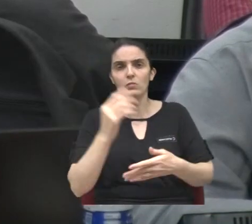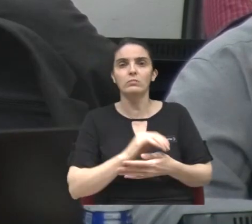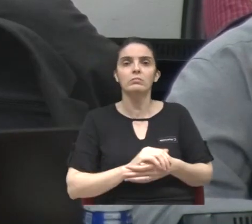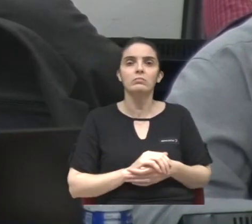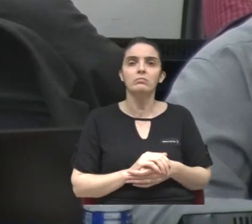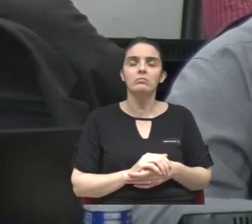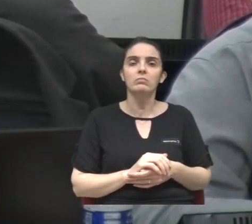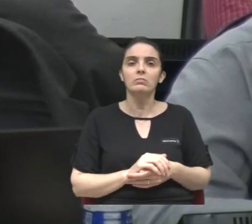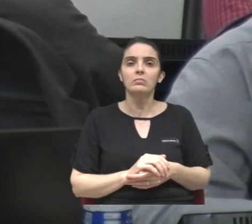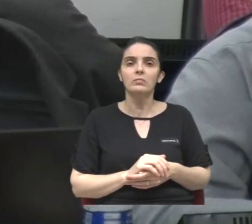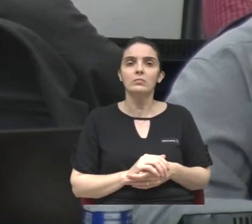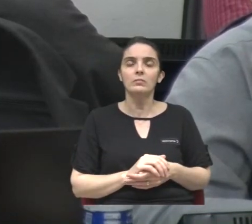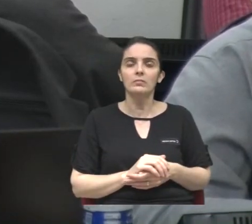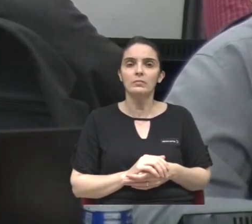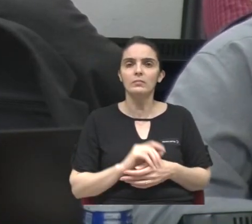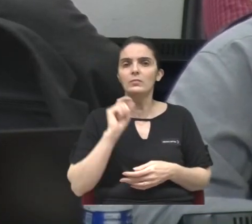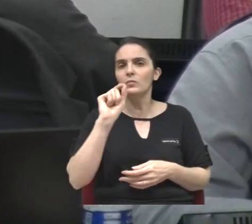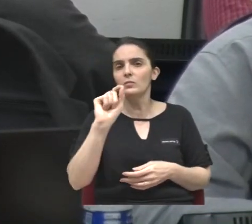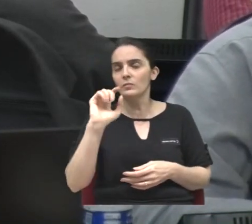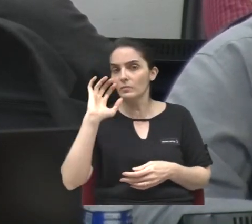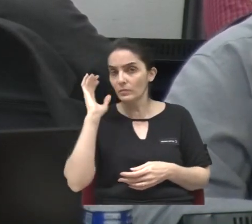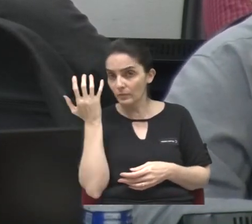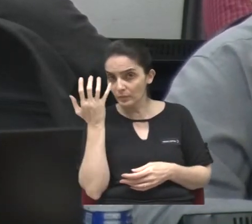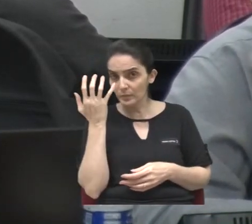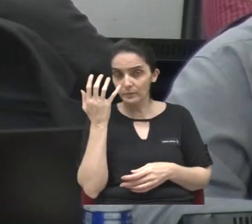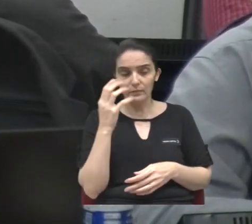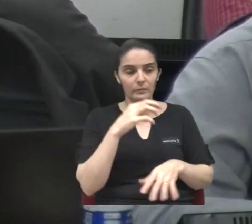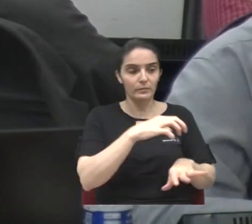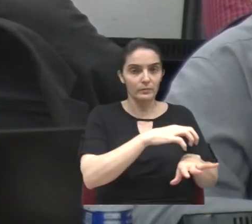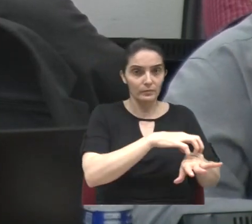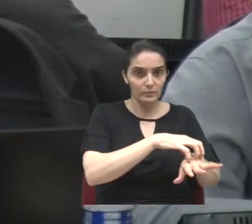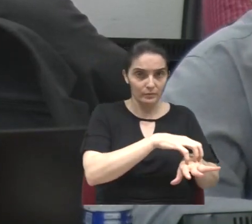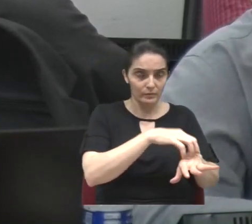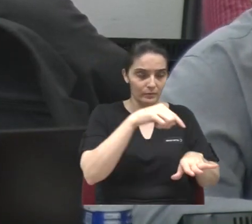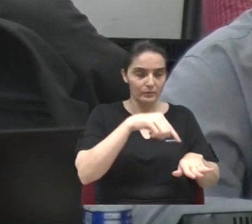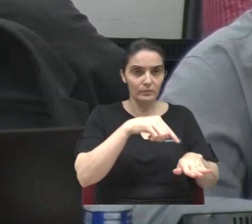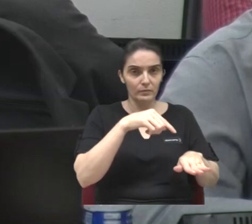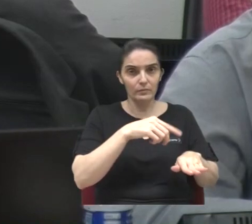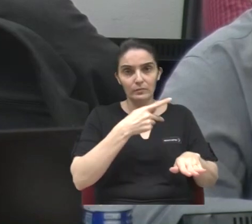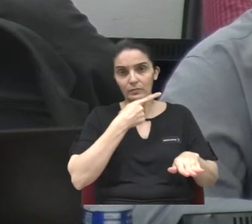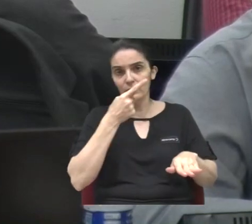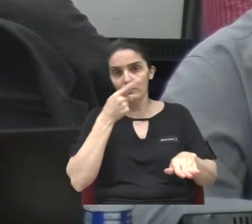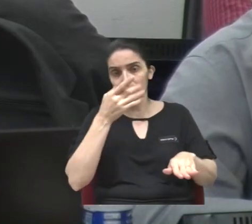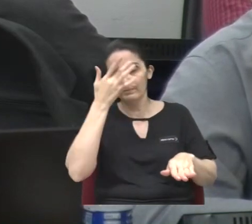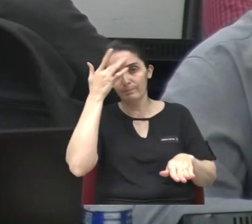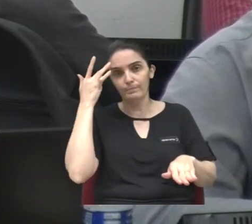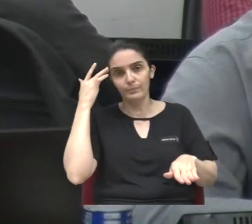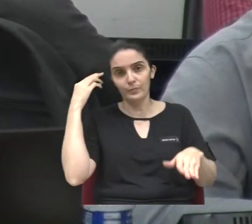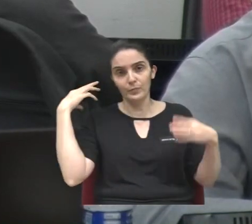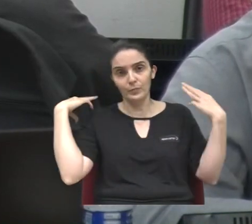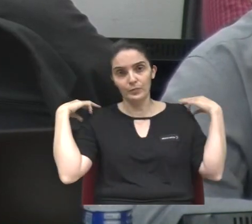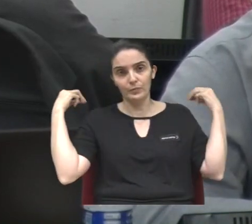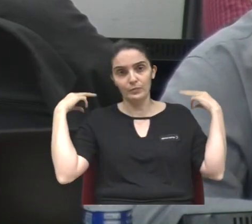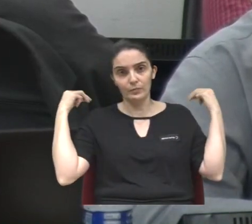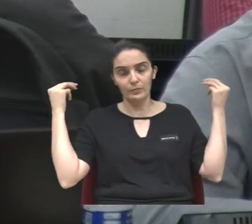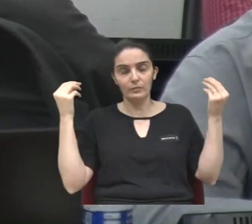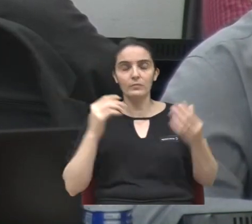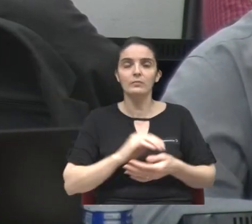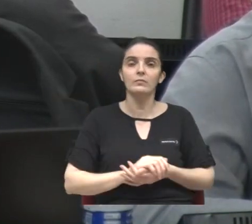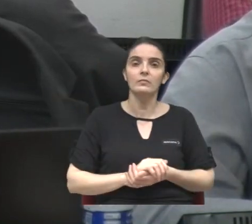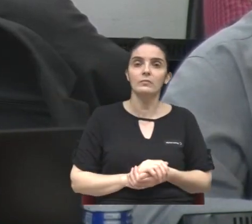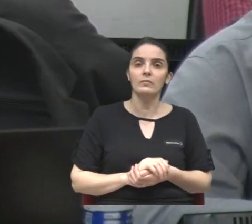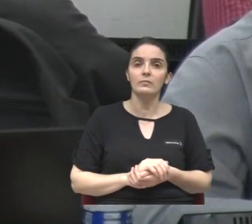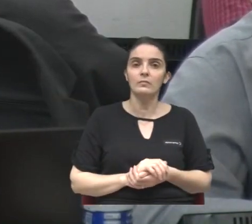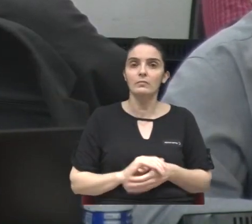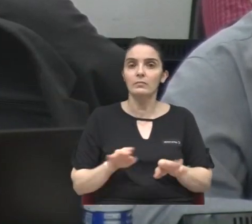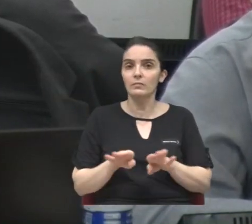ocorria ali dentro da central relacionado aos motoristas. E o trato com que o Dr. Vitor, e